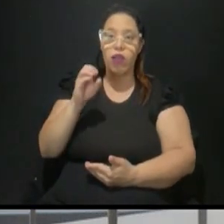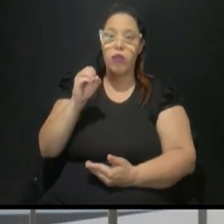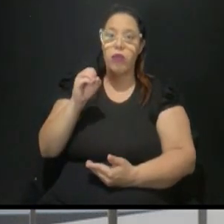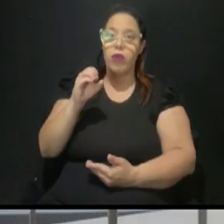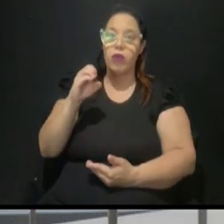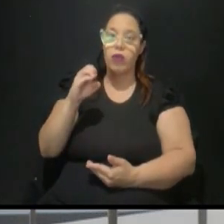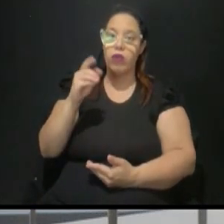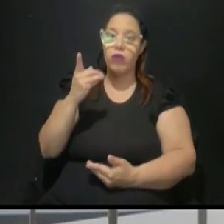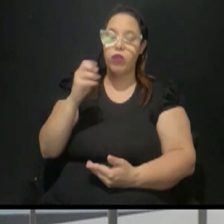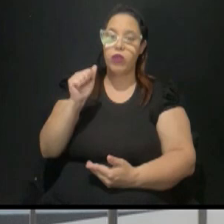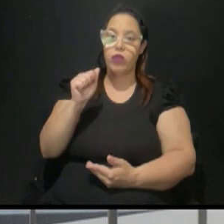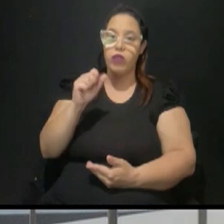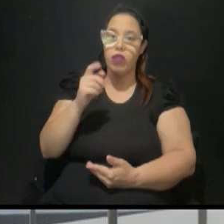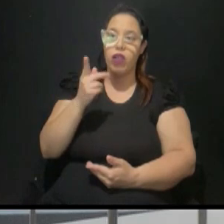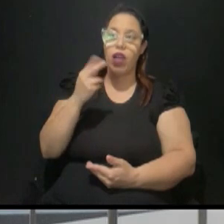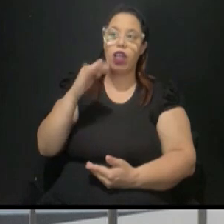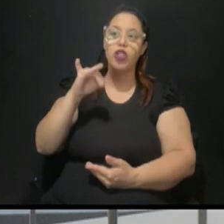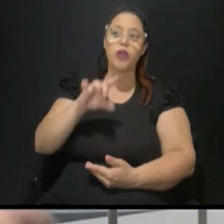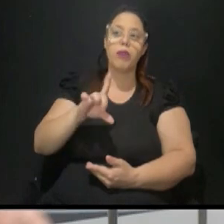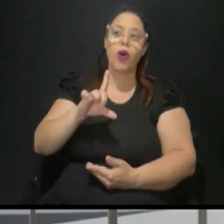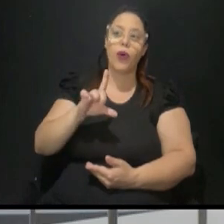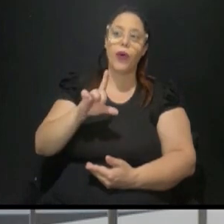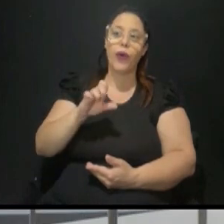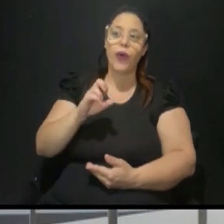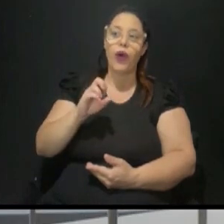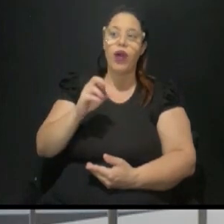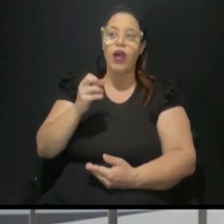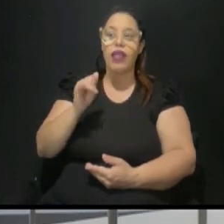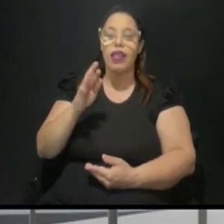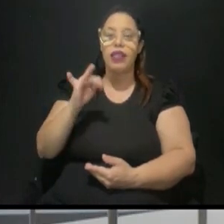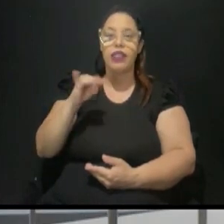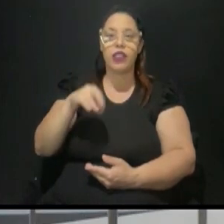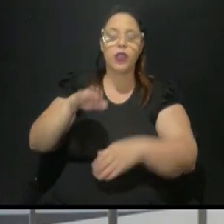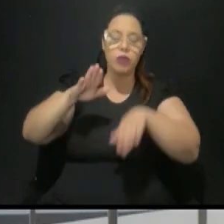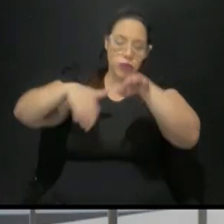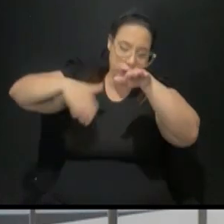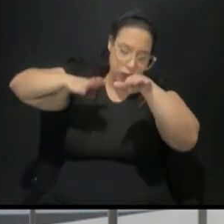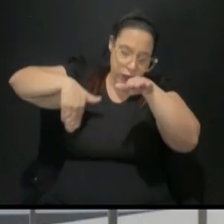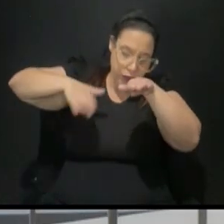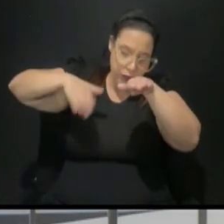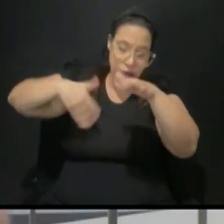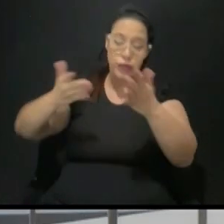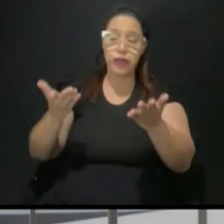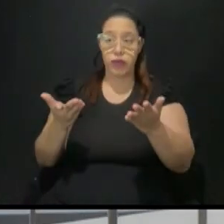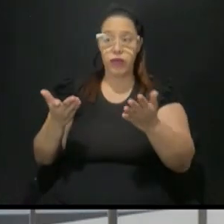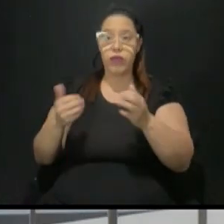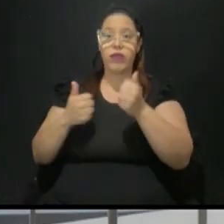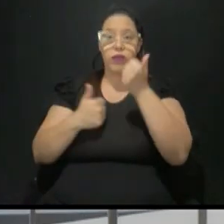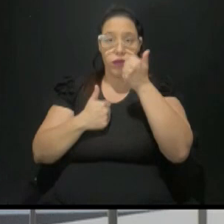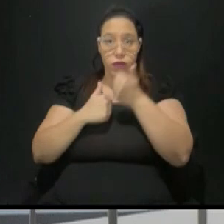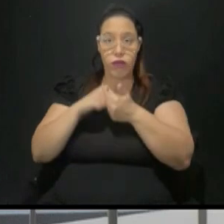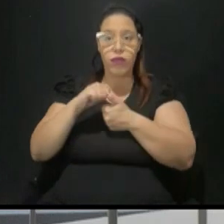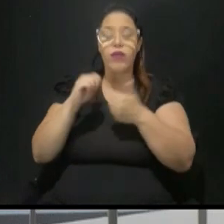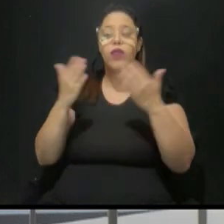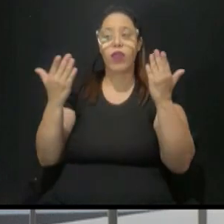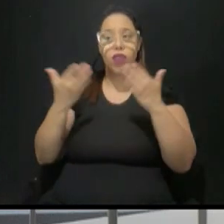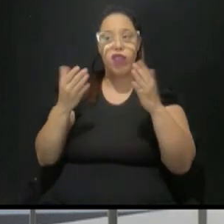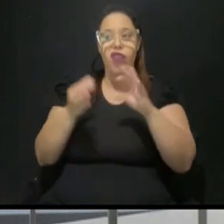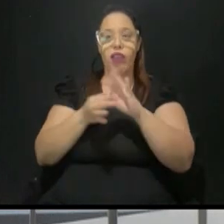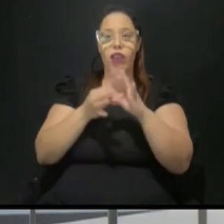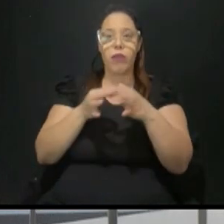o rugby, ou o atletismo, ou a natação. Então a gente tem esses esportes hoje acoplados à DEACamp e à